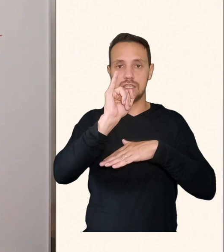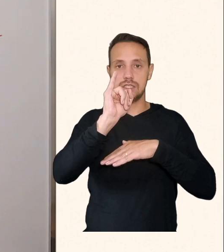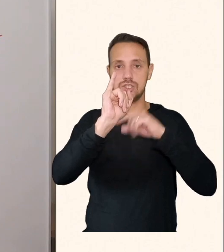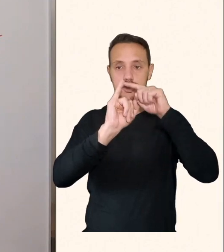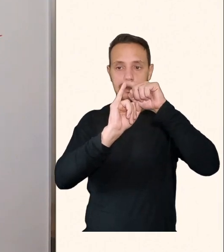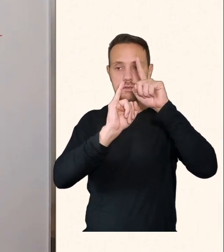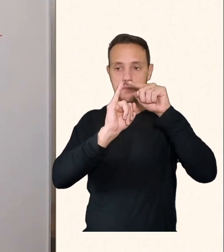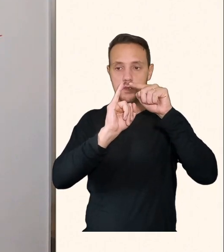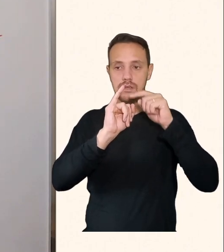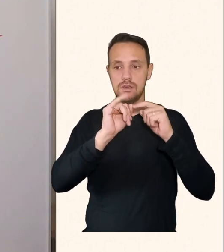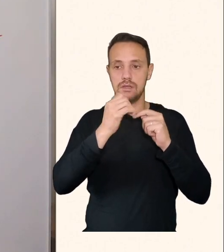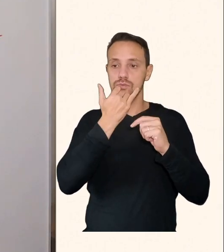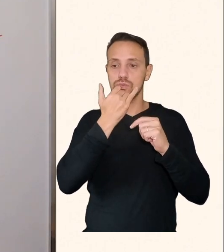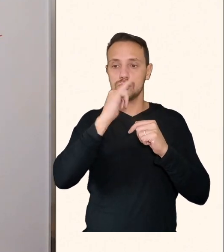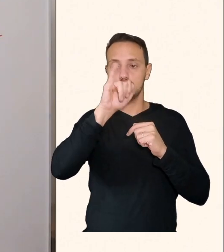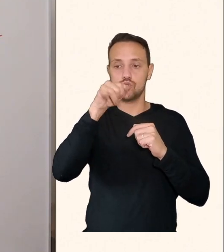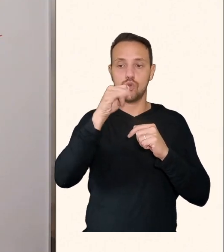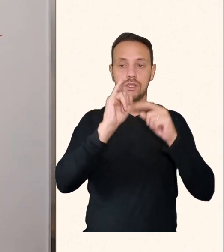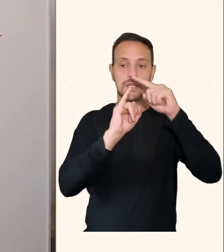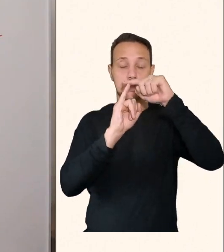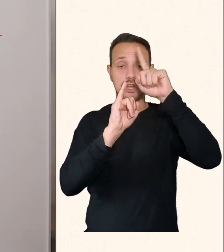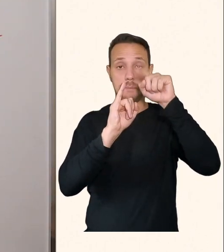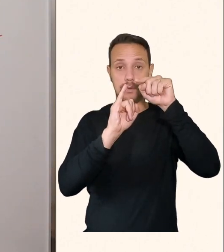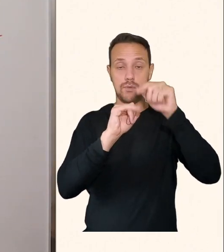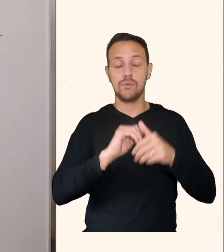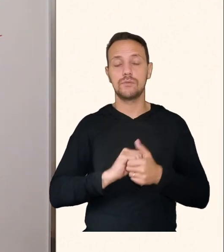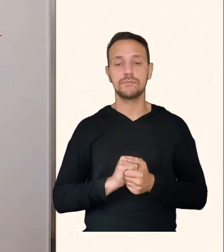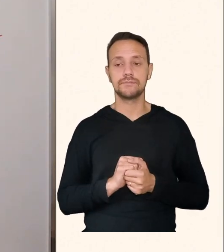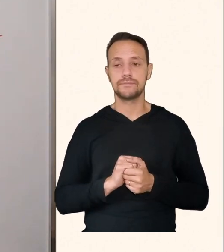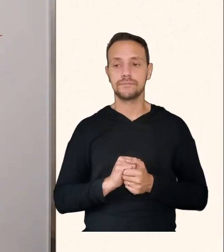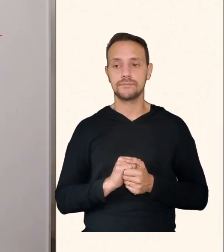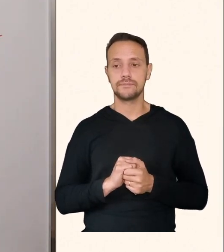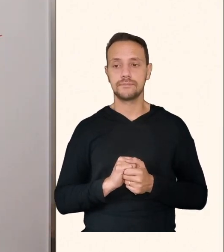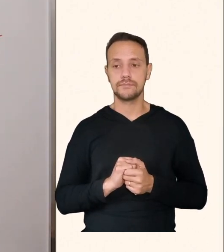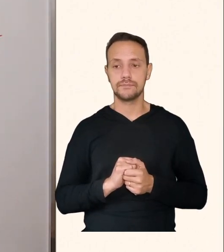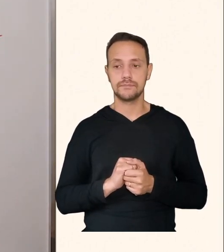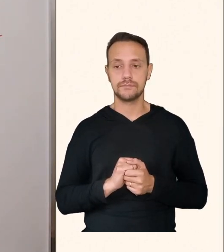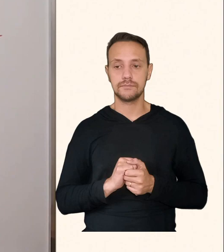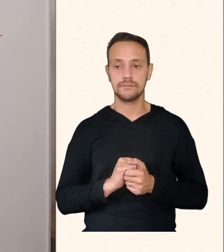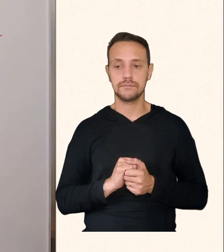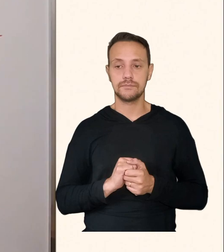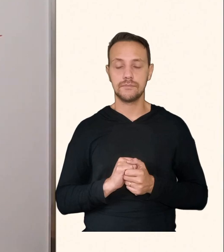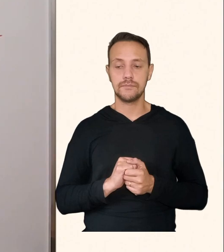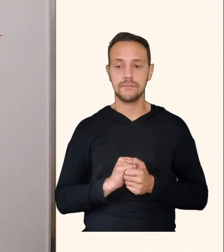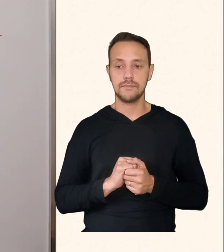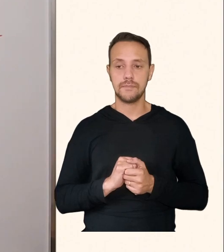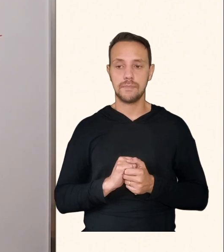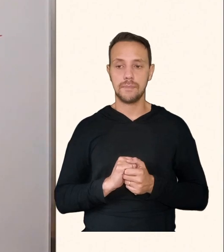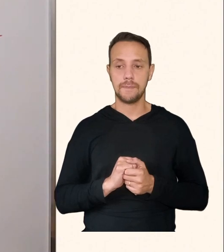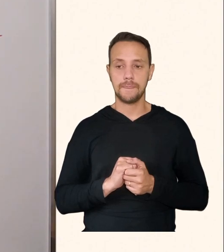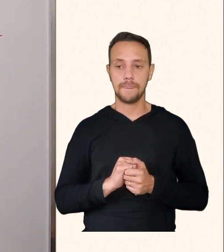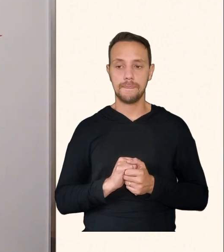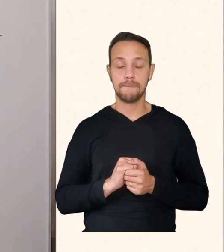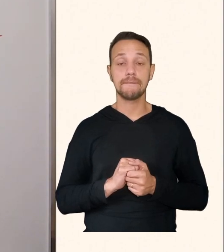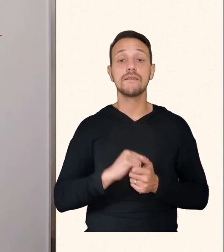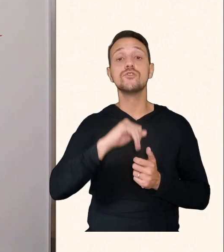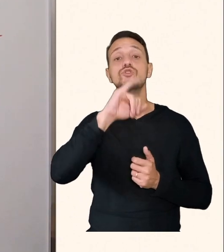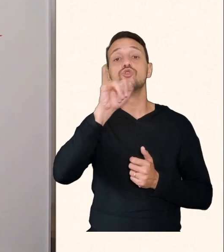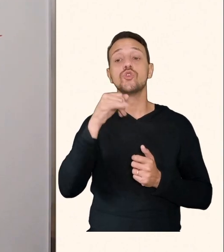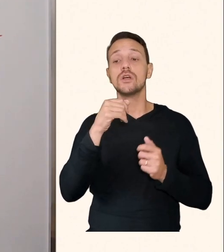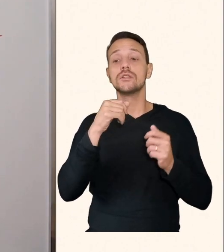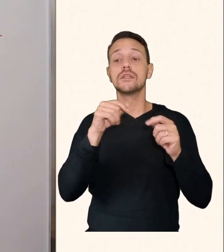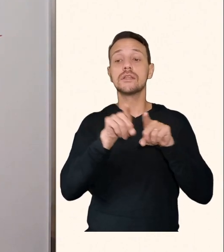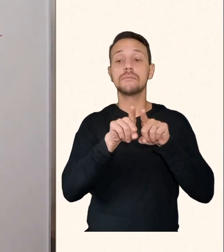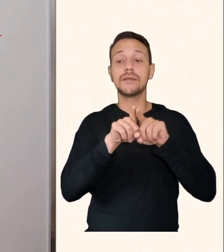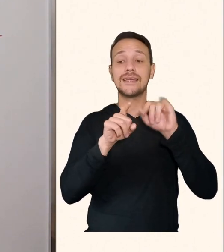é a direção J chapéu, beleza? J com I. J tá aqui. J é o